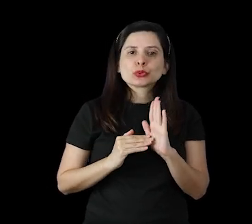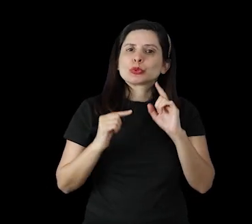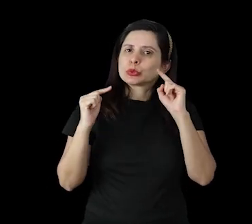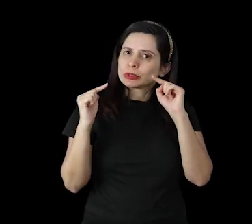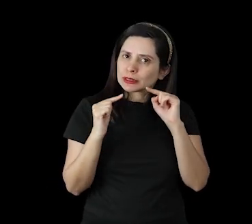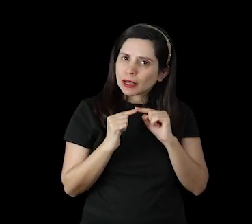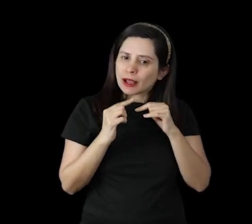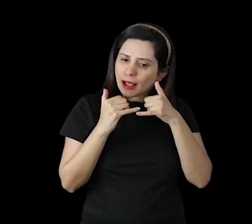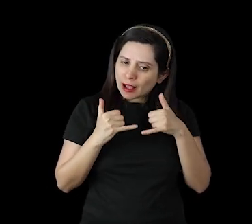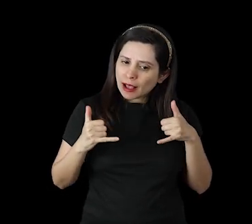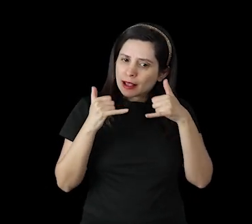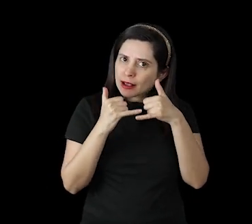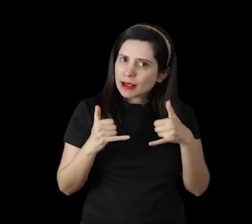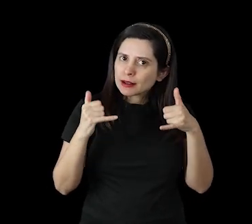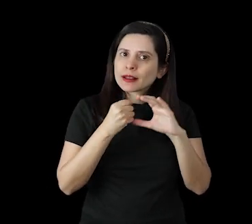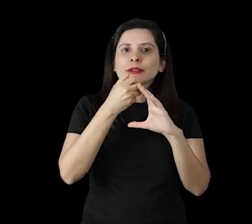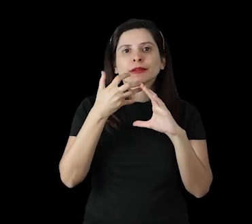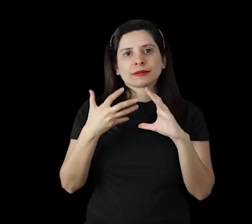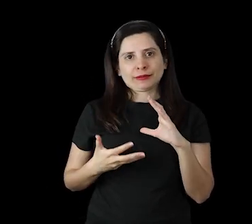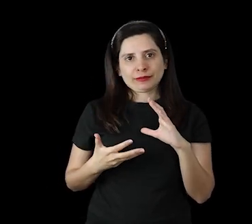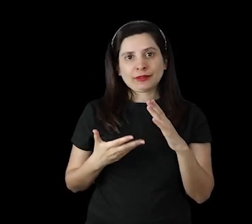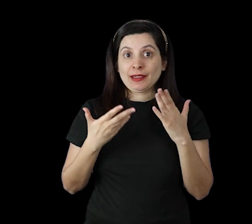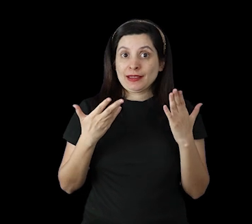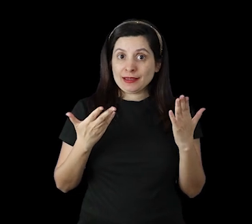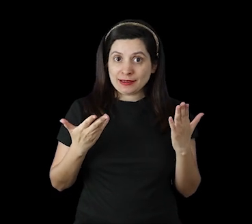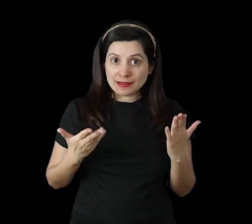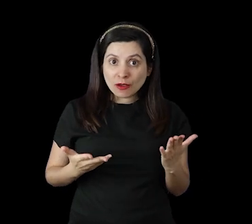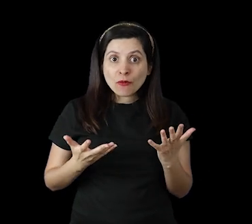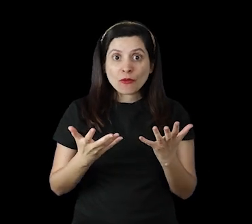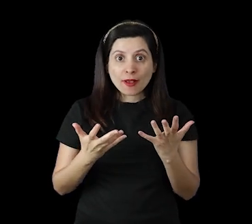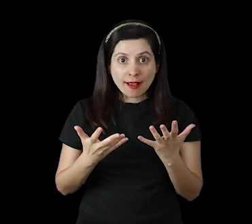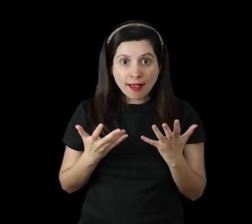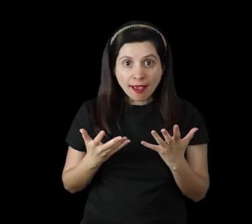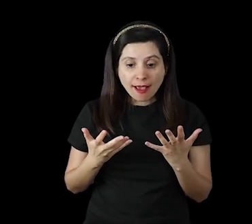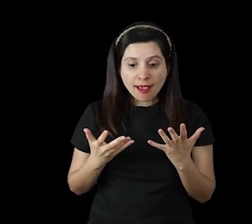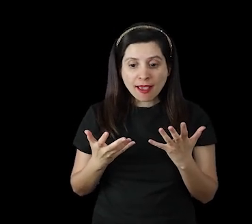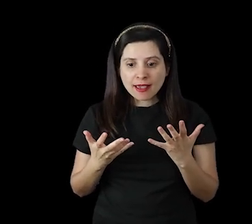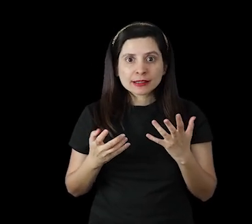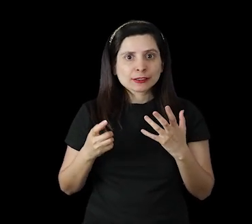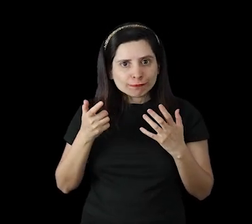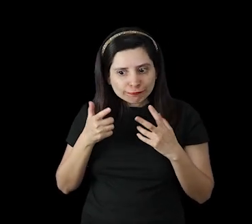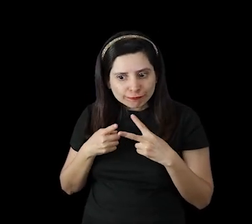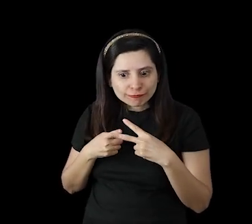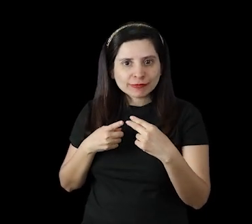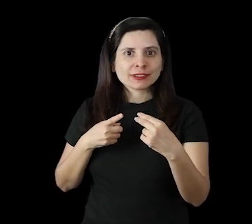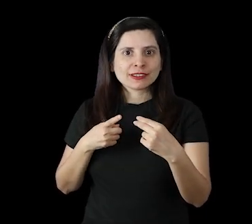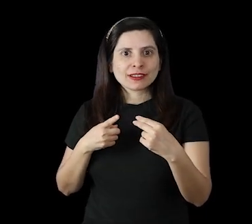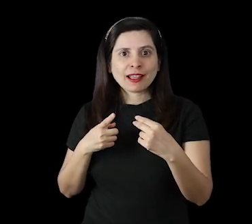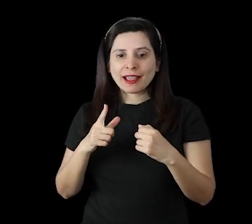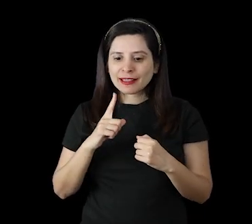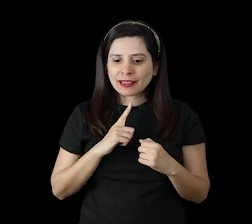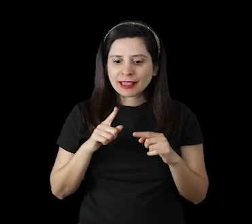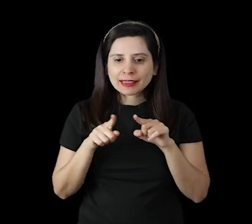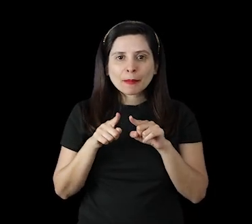alinhado, né, com essa característica. Então, ele quer ser um ganhador, ele tem essa coisa de